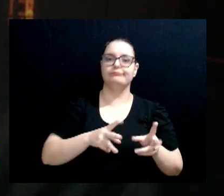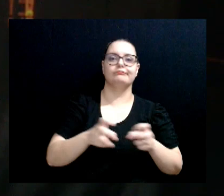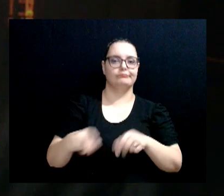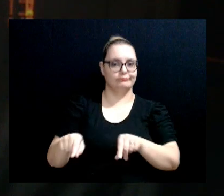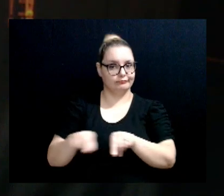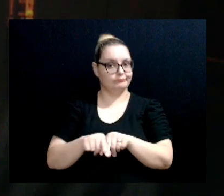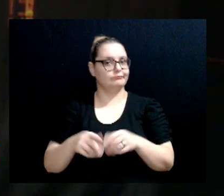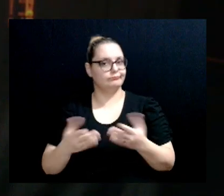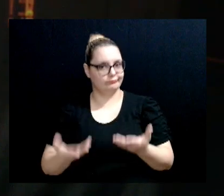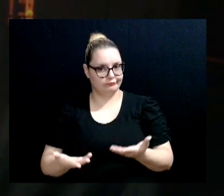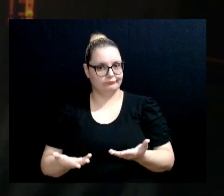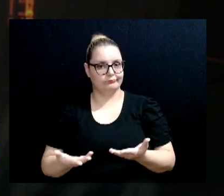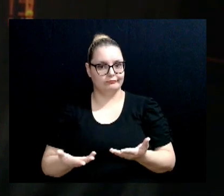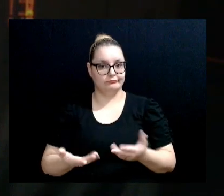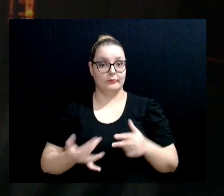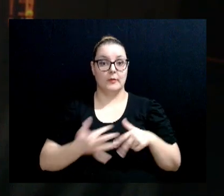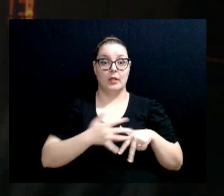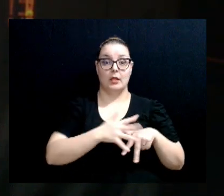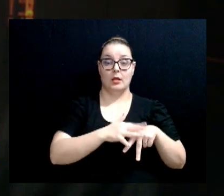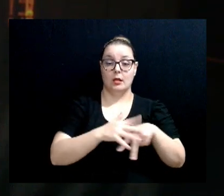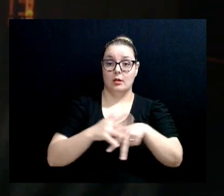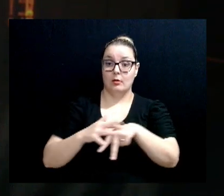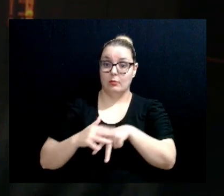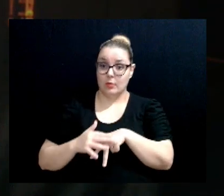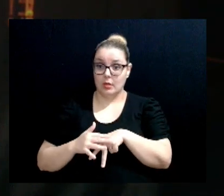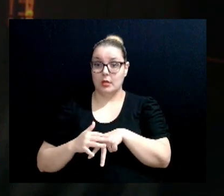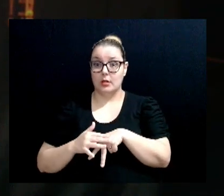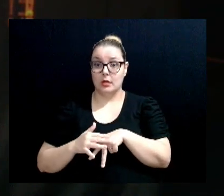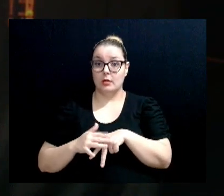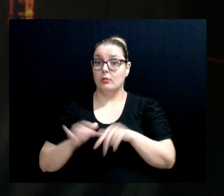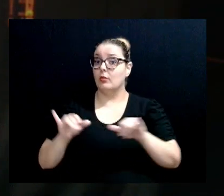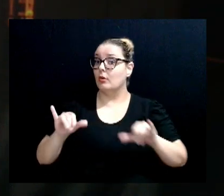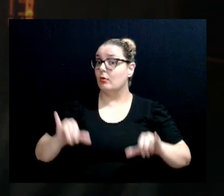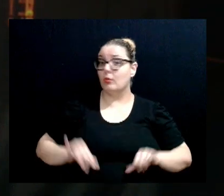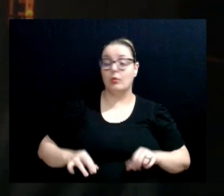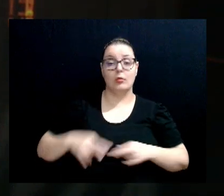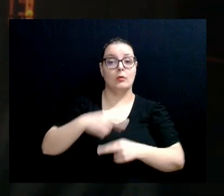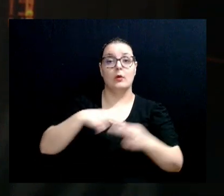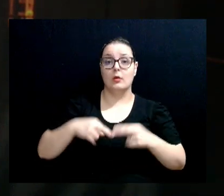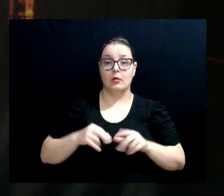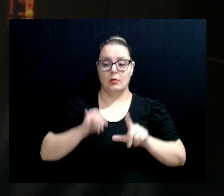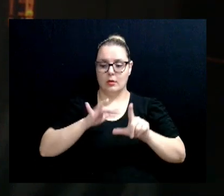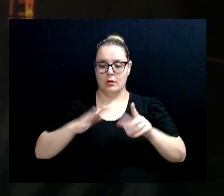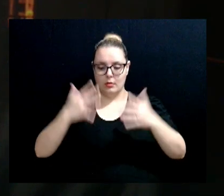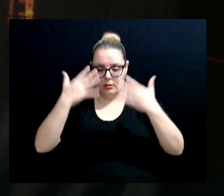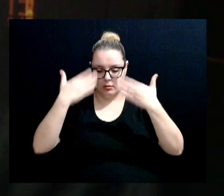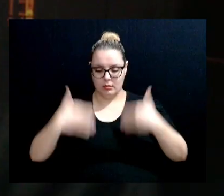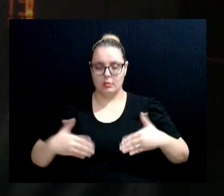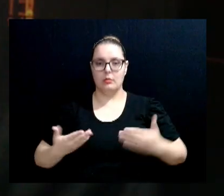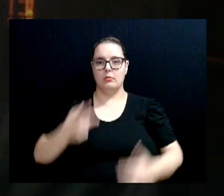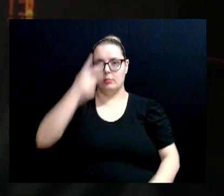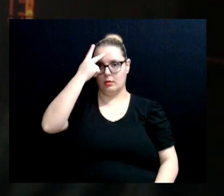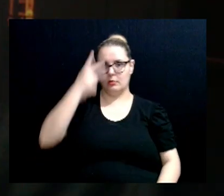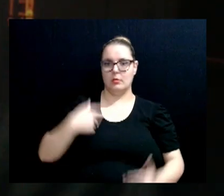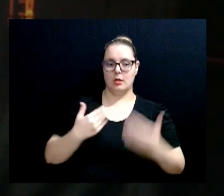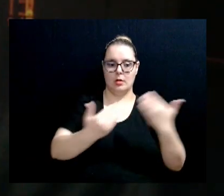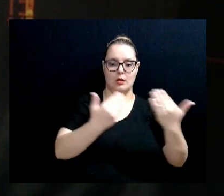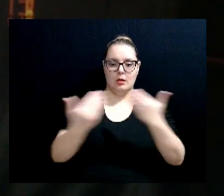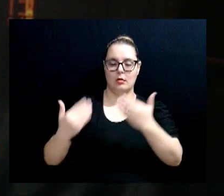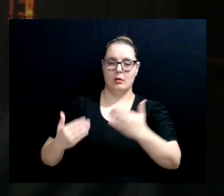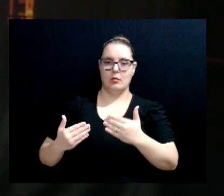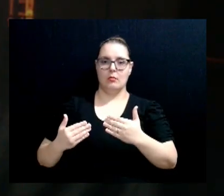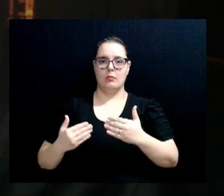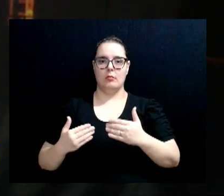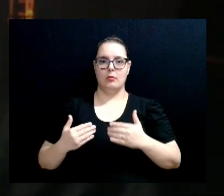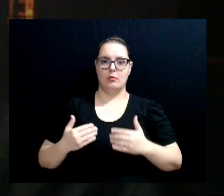de pacientes com sofrimento ligado à autoimagem e à comparação estética. Como que a